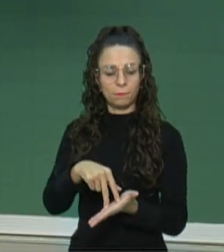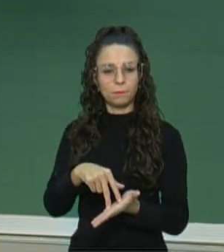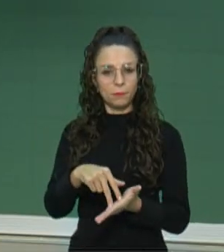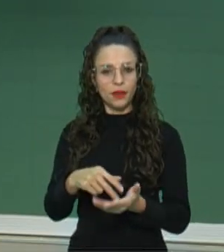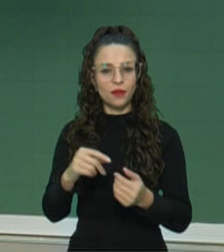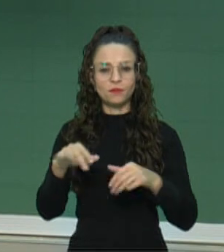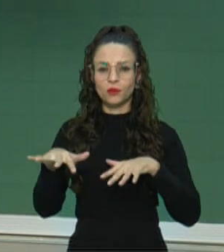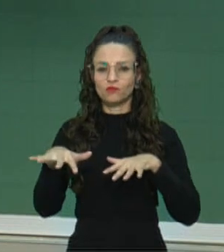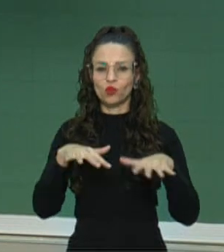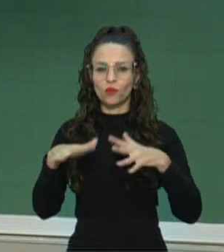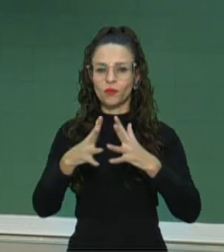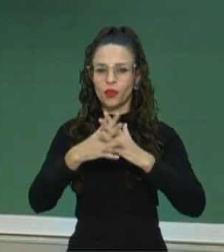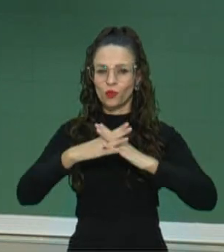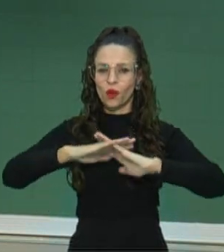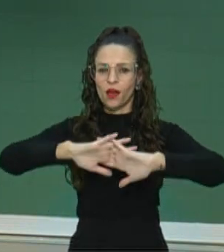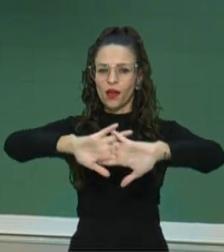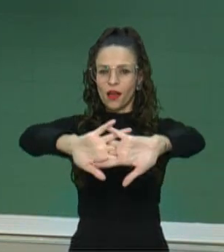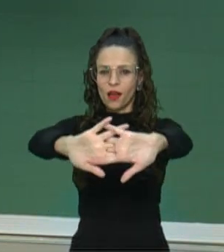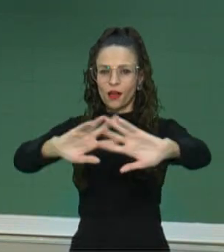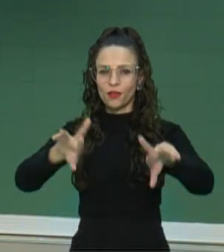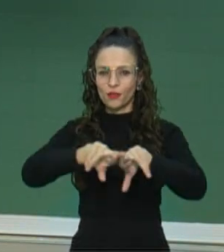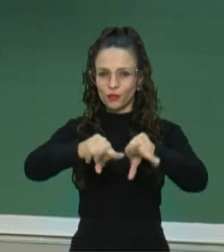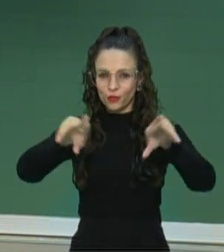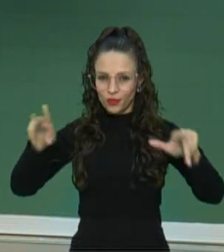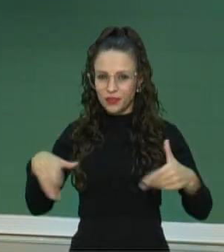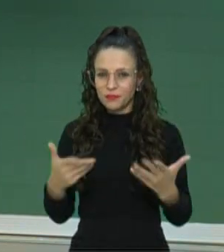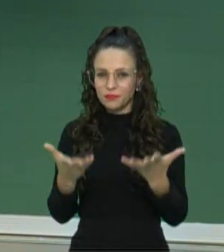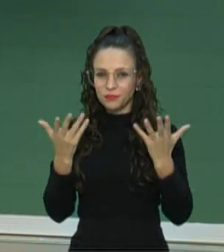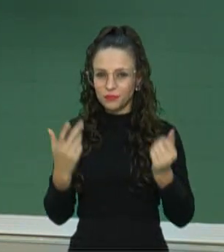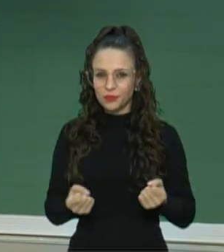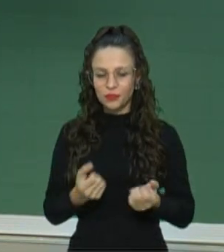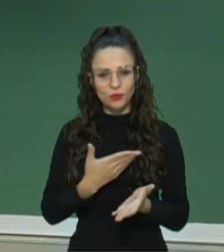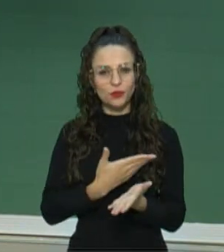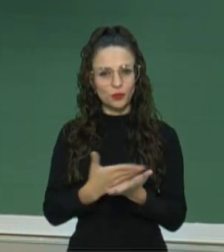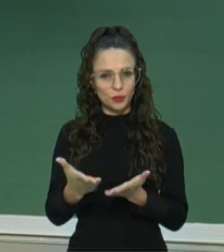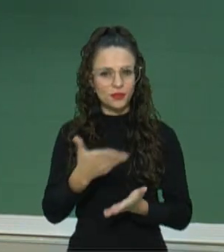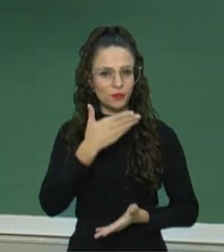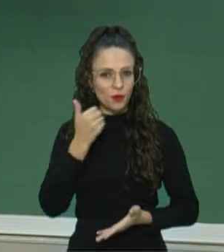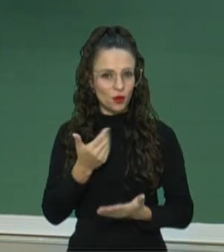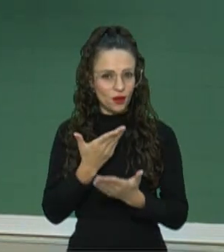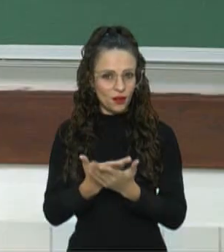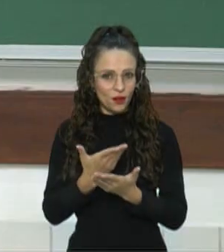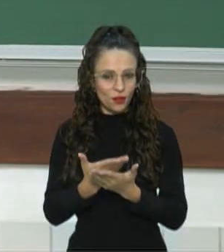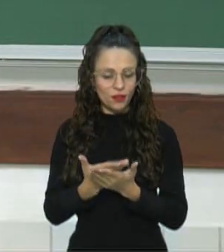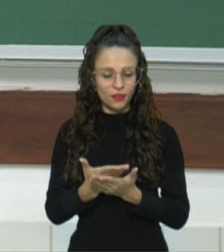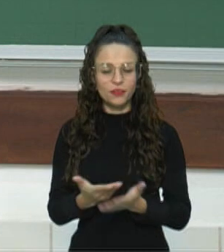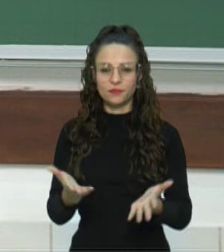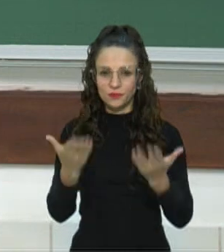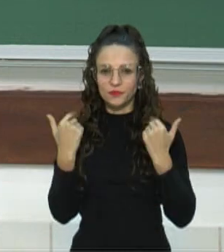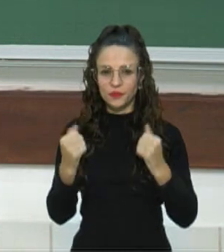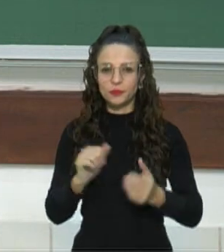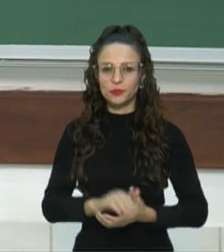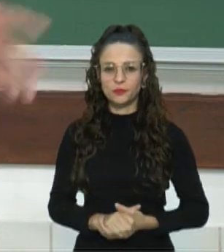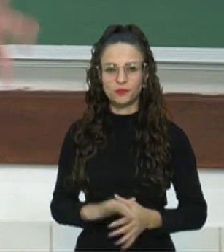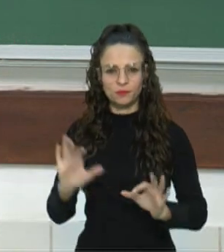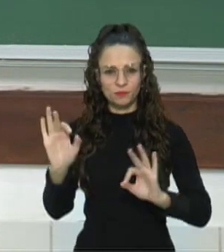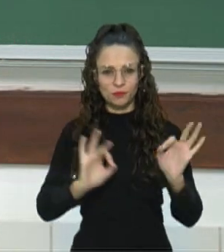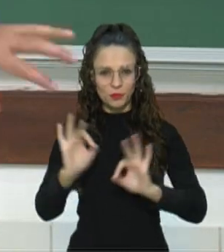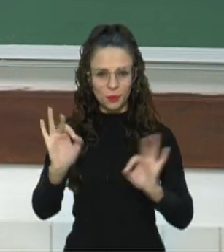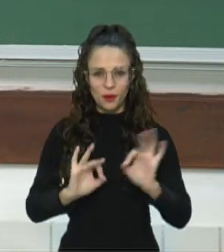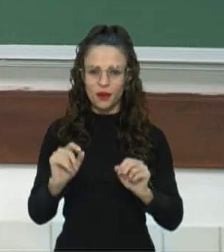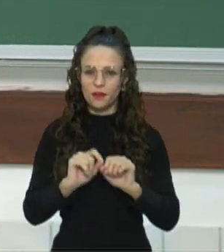pequenos movimentos, aquele alongamento, aquele aquecimento na nossa musculatura, né, para começarmos melhor a nossa aula. Então, no ritmo da música, lá já prepara, faz